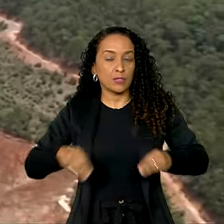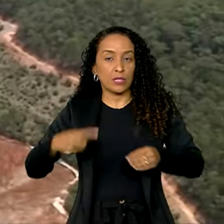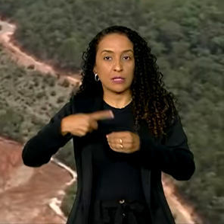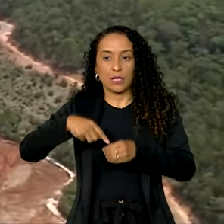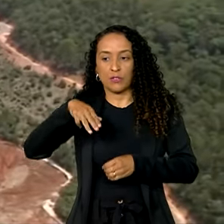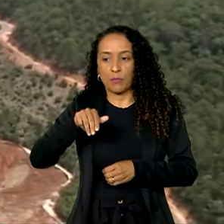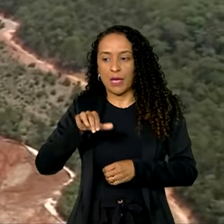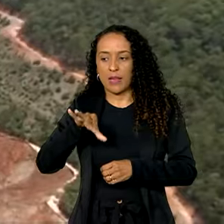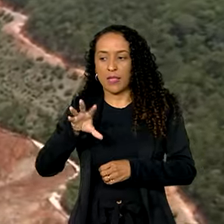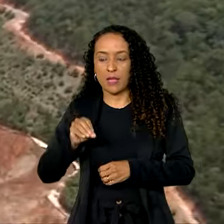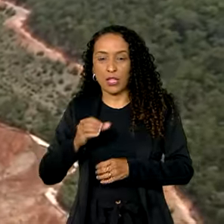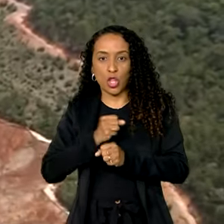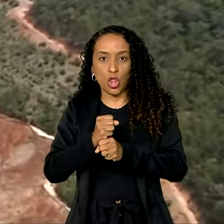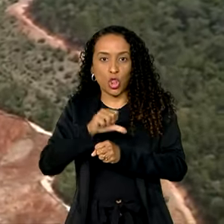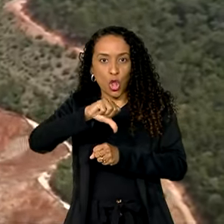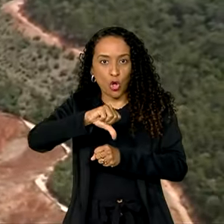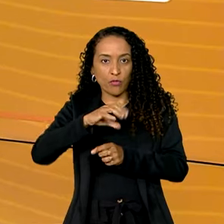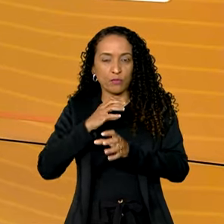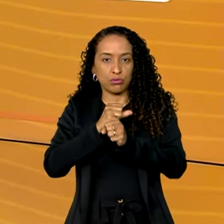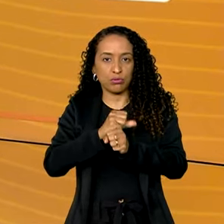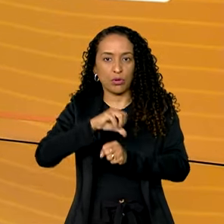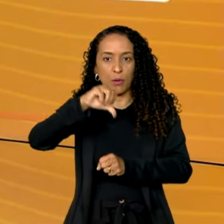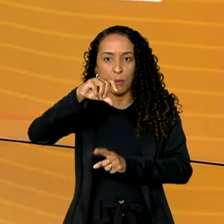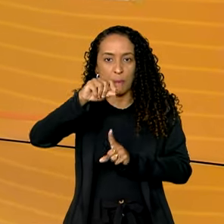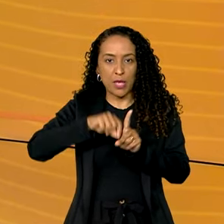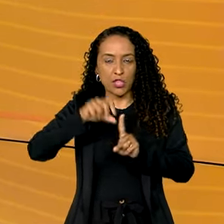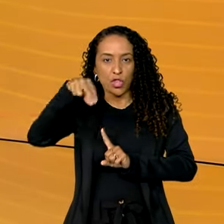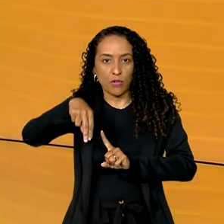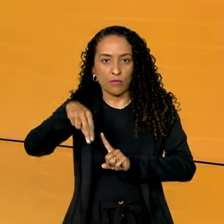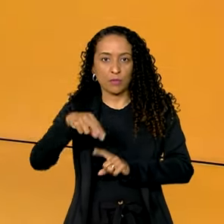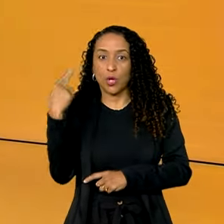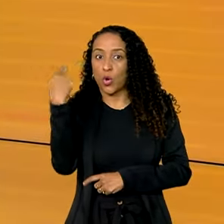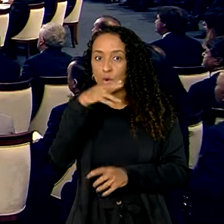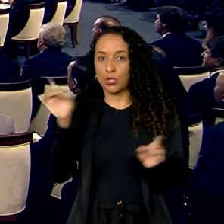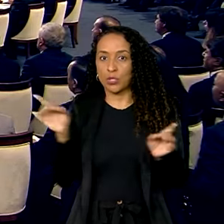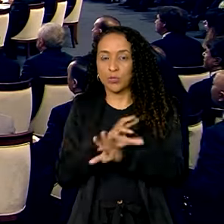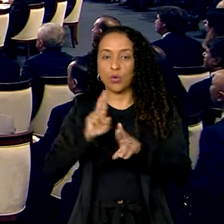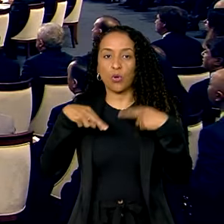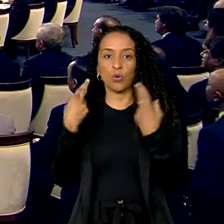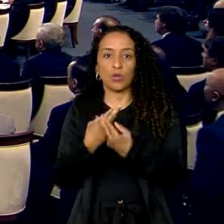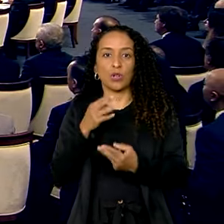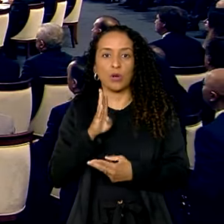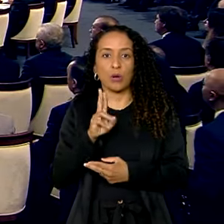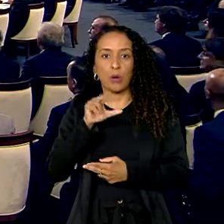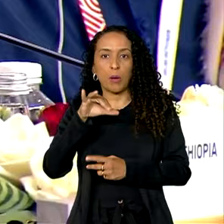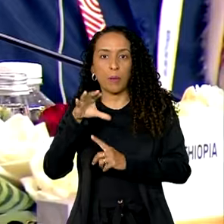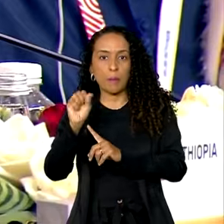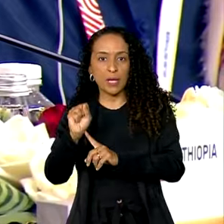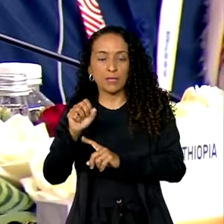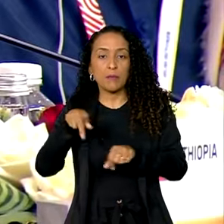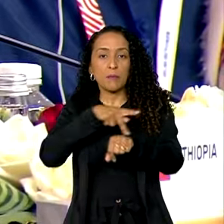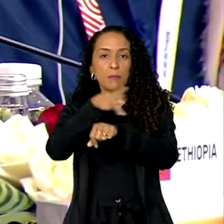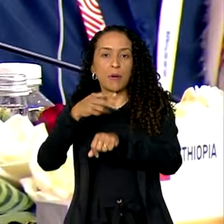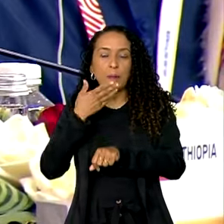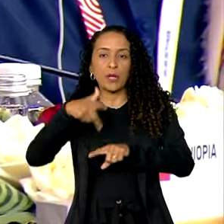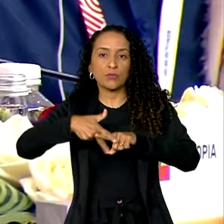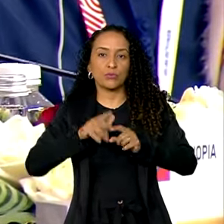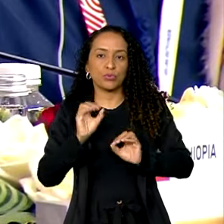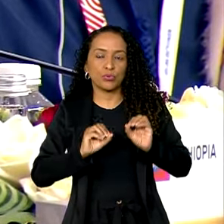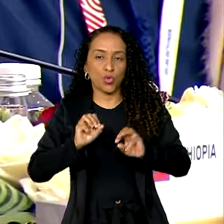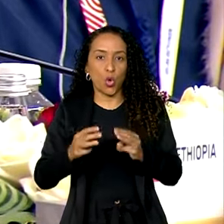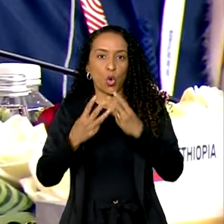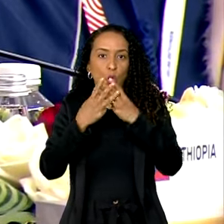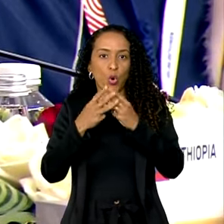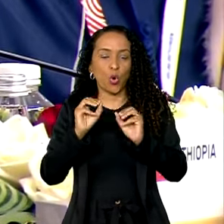Mariana completa 9 anos em novembro. Termina na Rússia a reunião dos BRICS. Países pedem reforma da ONU